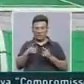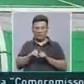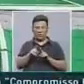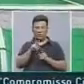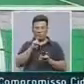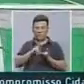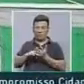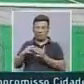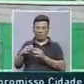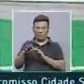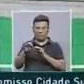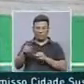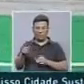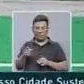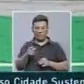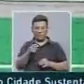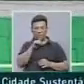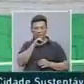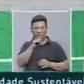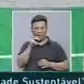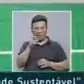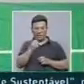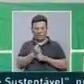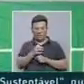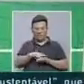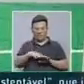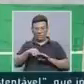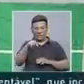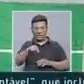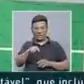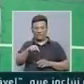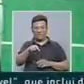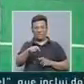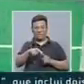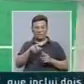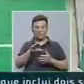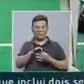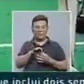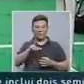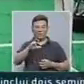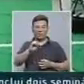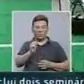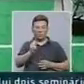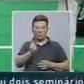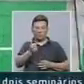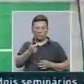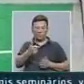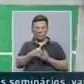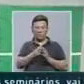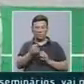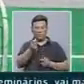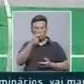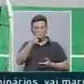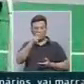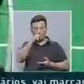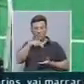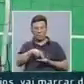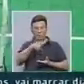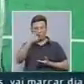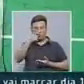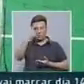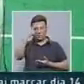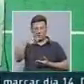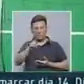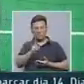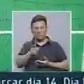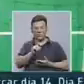jogo real de futebol, a acontecer aqui, mas numa situação de futebol robótico. Ora, porque eles agora, como estão um bocadinho parados, as pessoas lá em casa devem pensar, é que